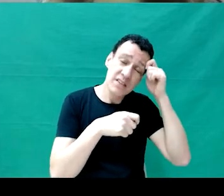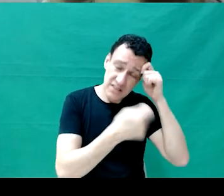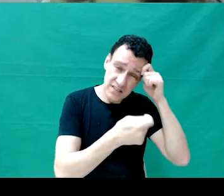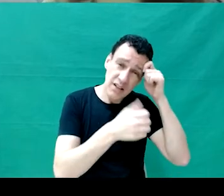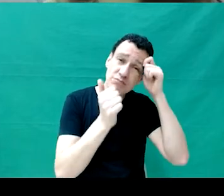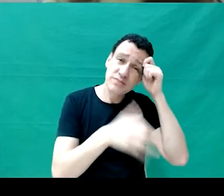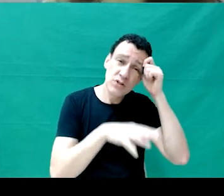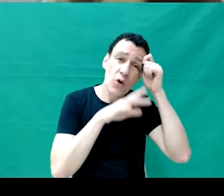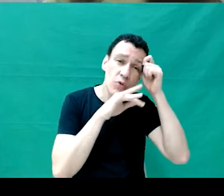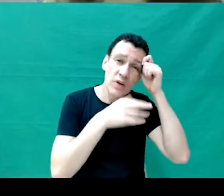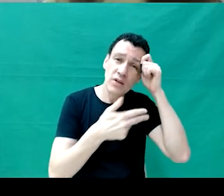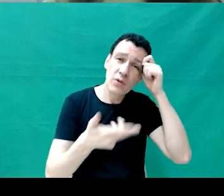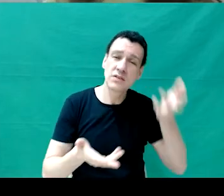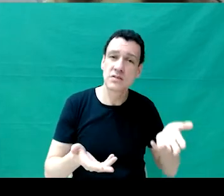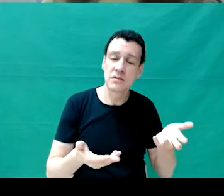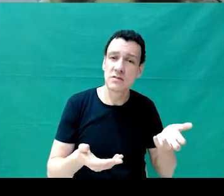Novamente, só mercado.